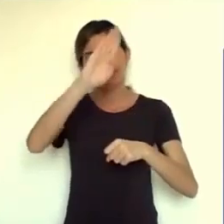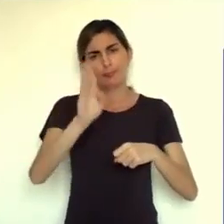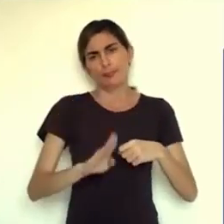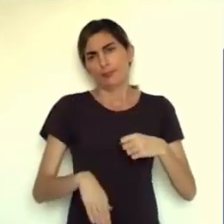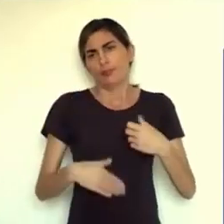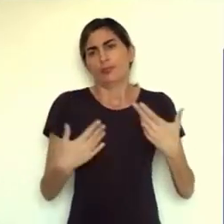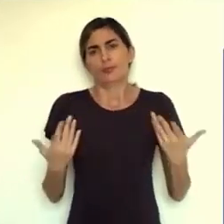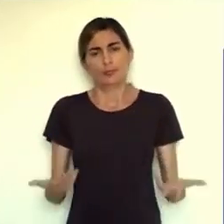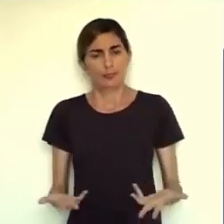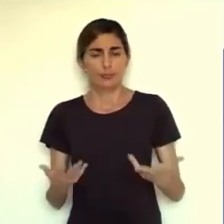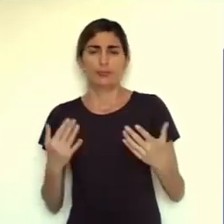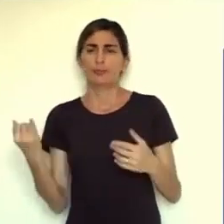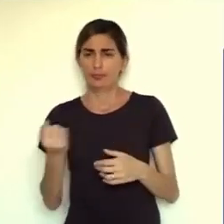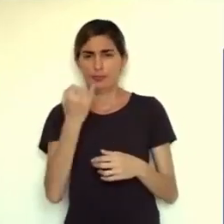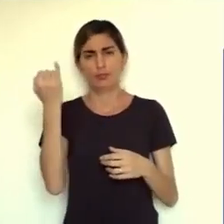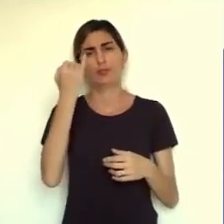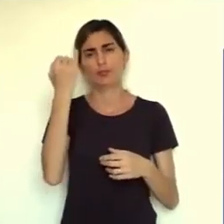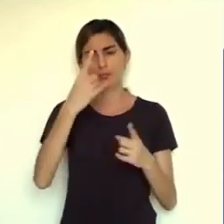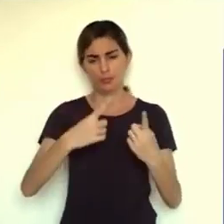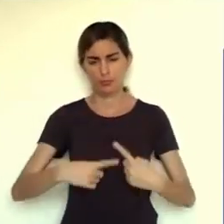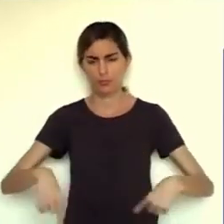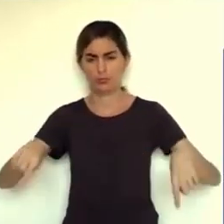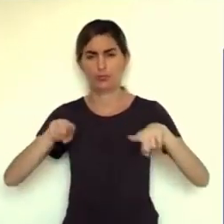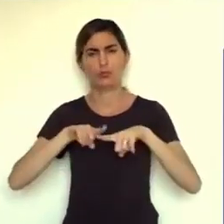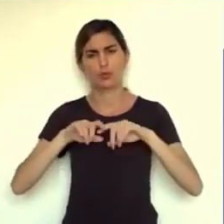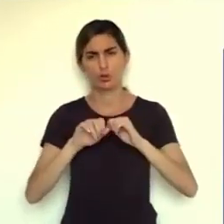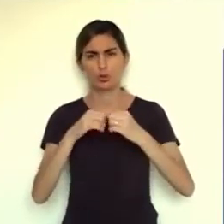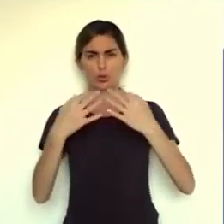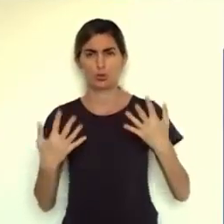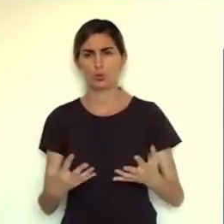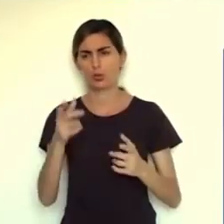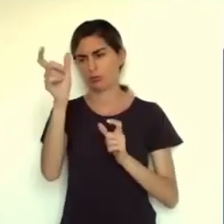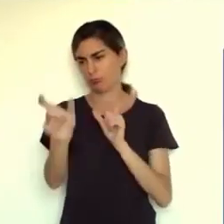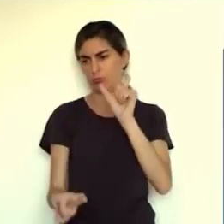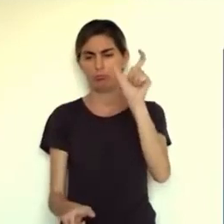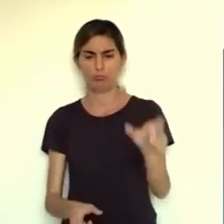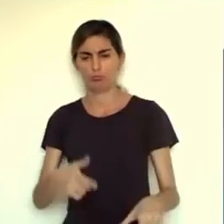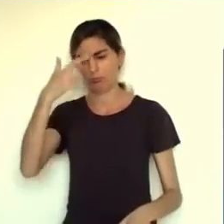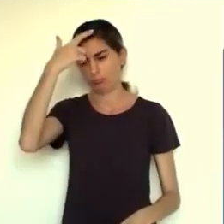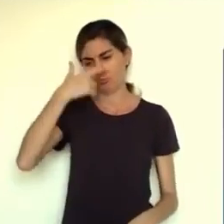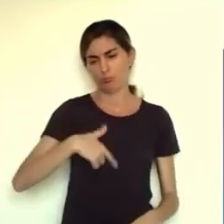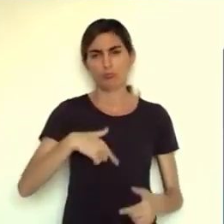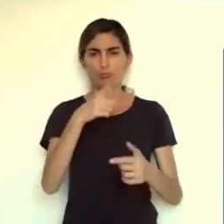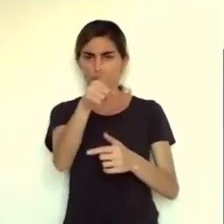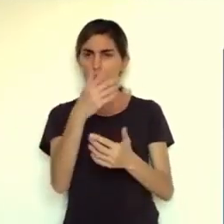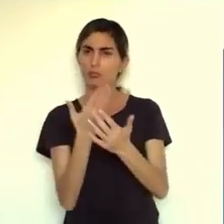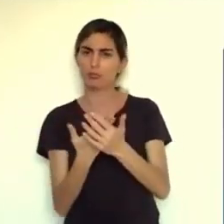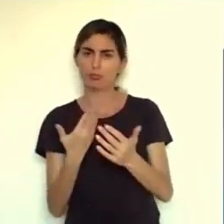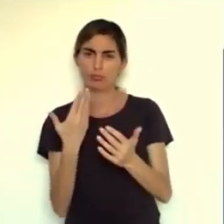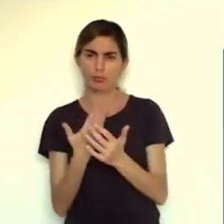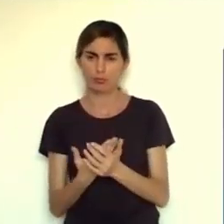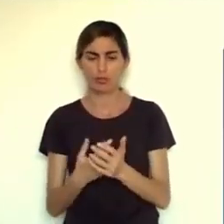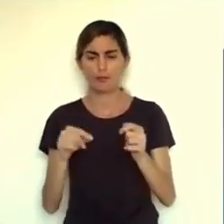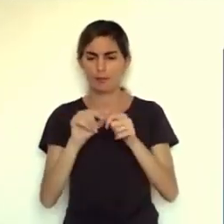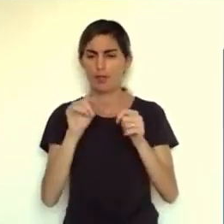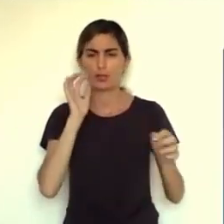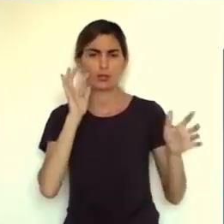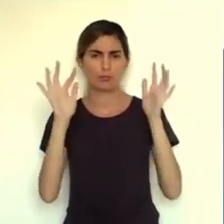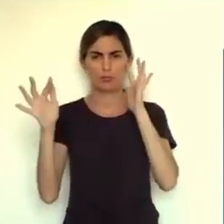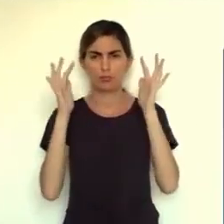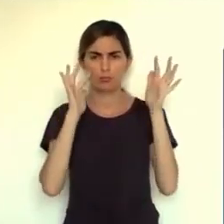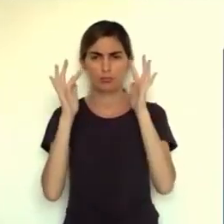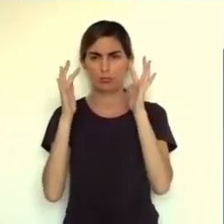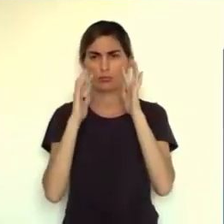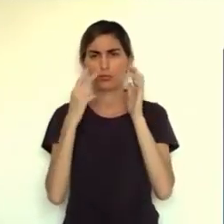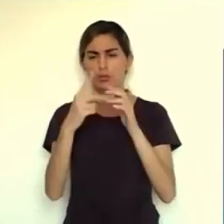formação territorial do país. Então é importante que nós, enquanto indivíduos, você enquanto estudante, né, faça